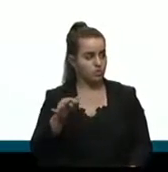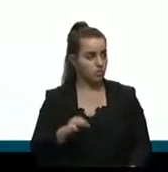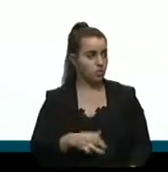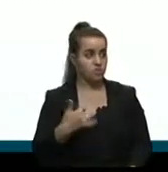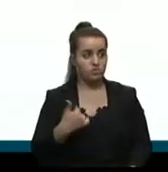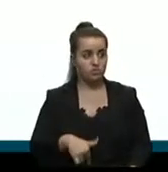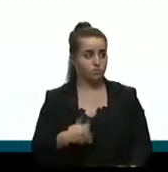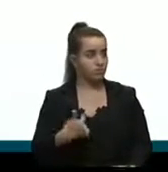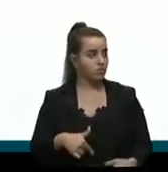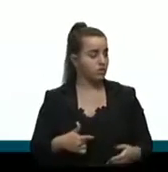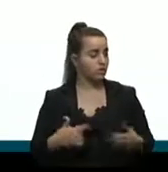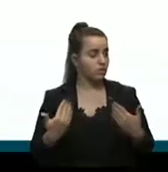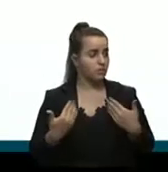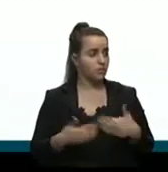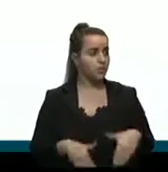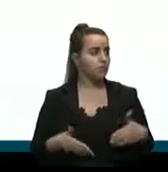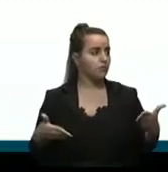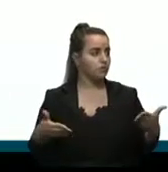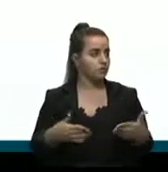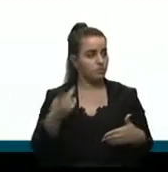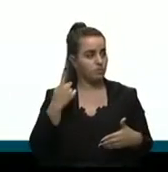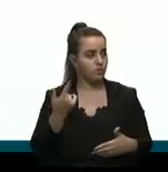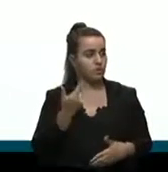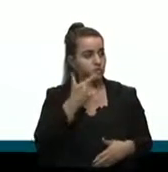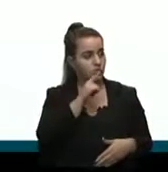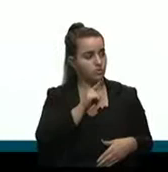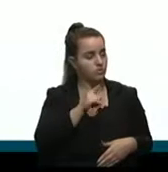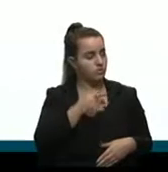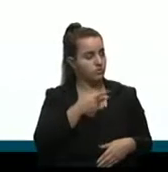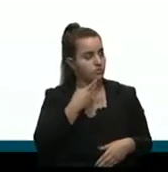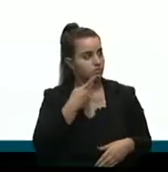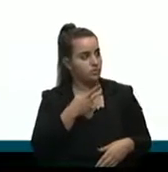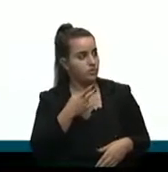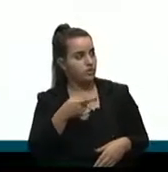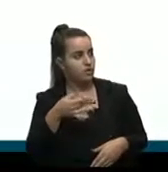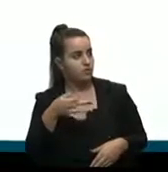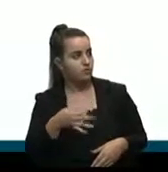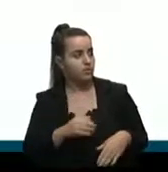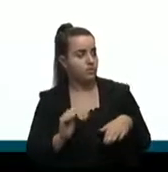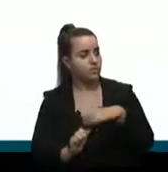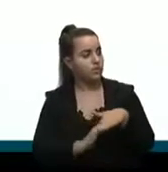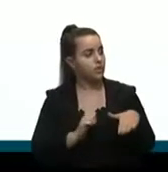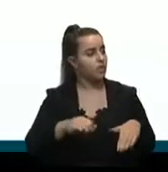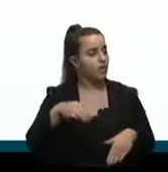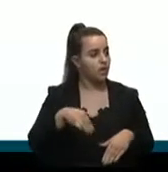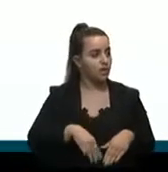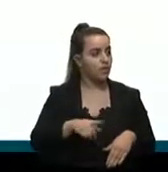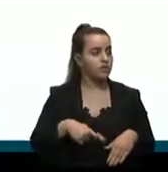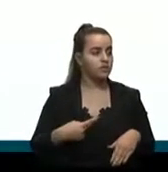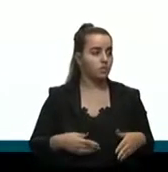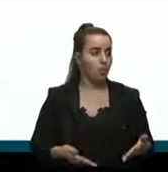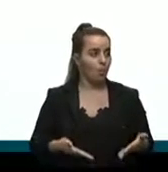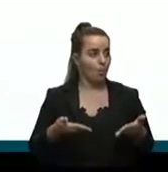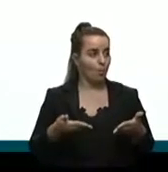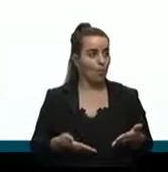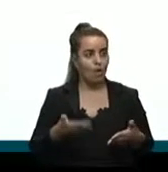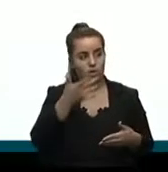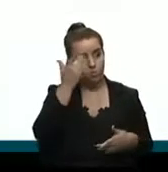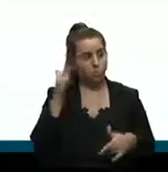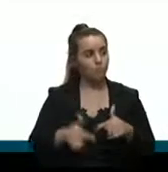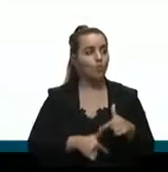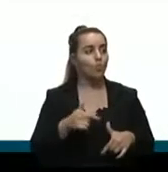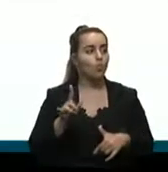2%, não há indícios suficientes para que ela consiga refutar a afirmação da empresa M de que o peso médio de seus